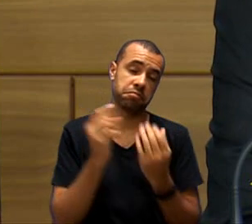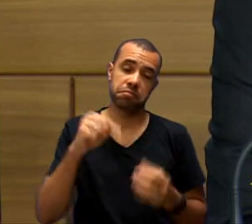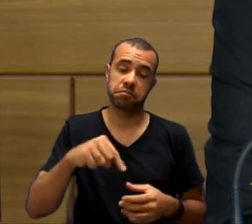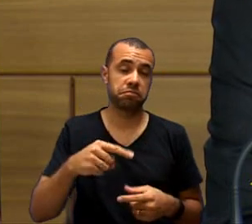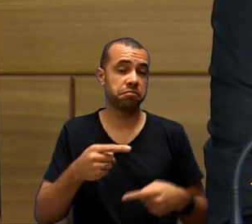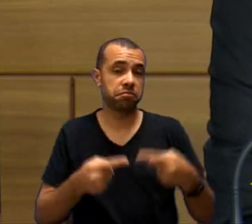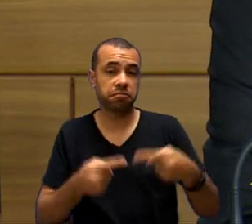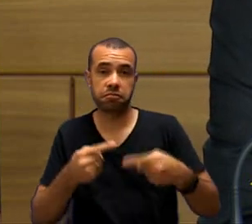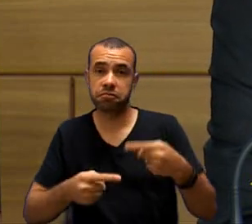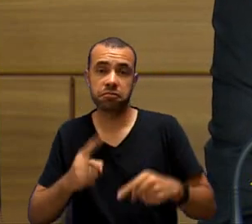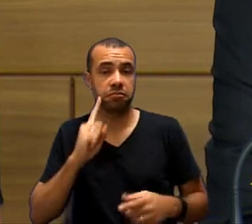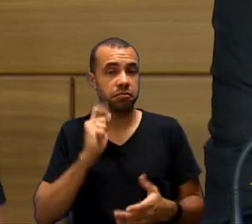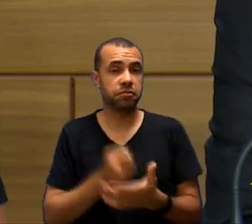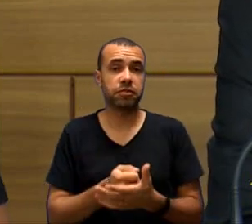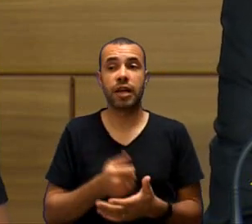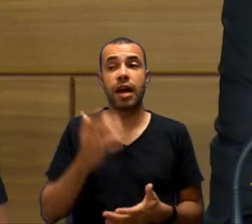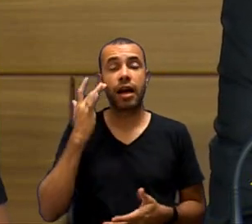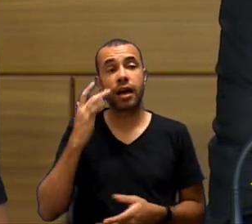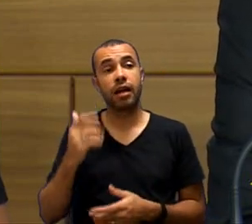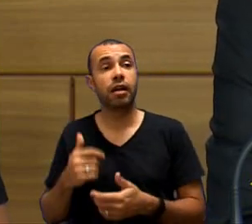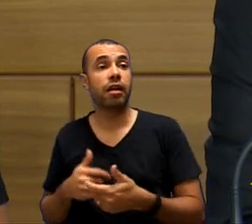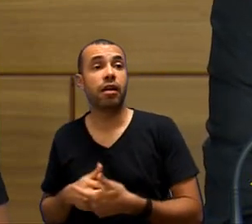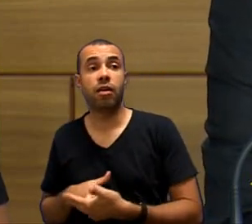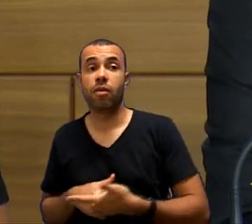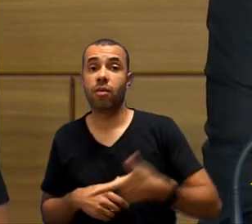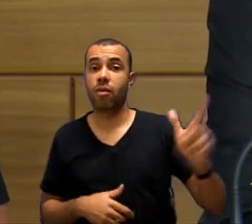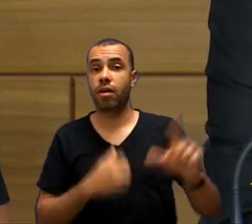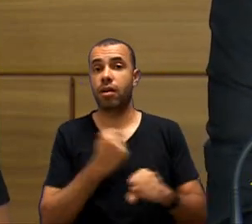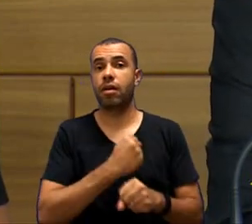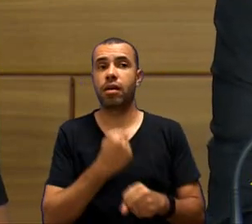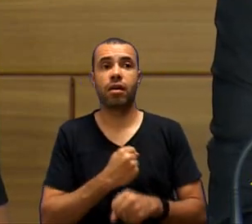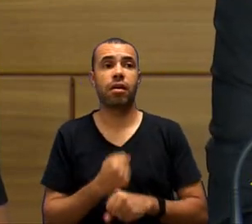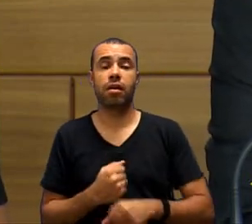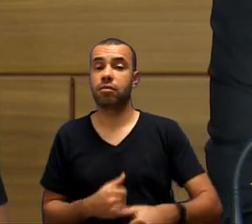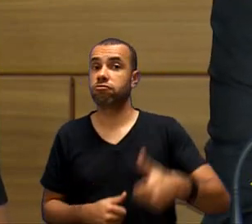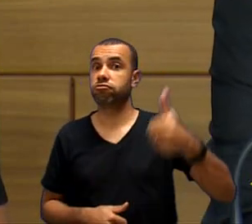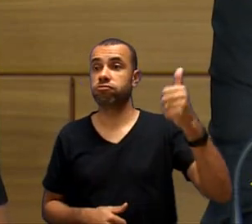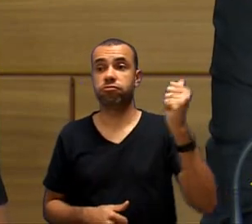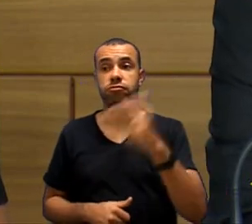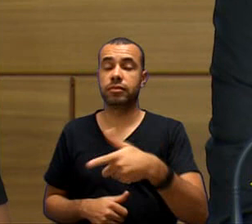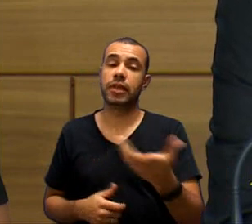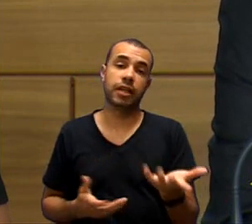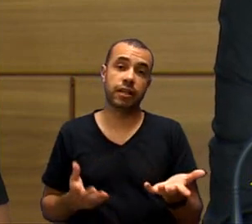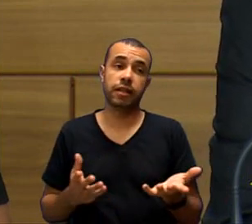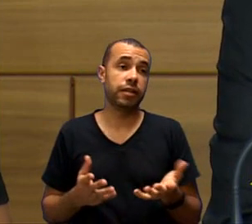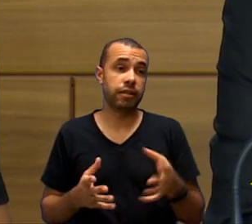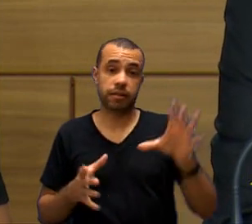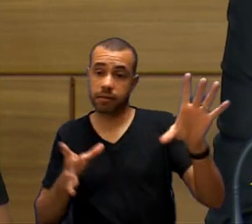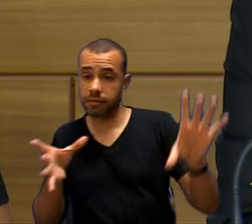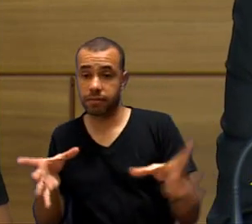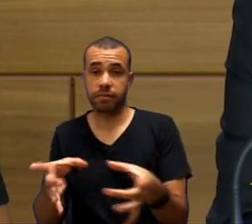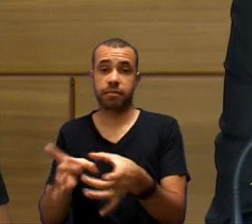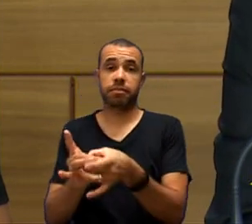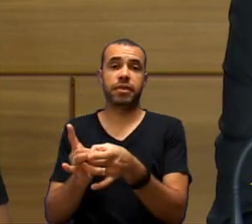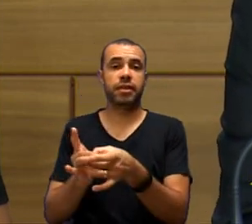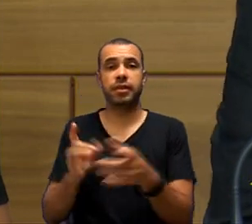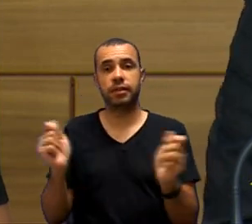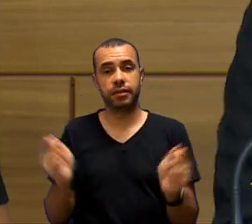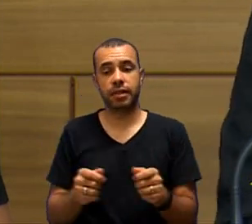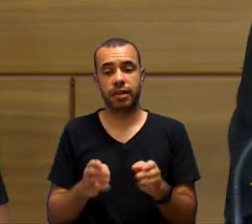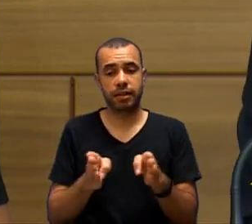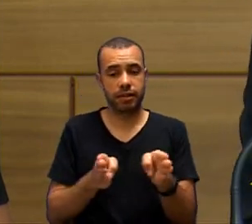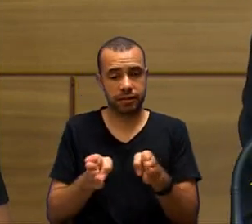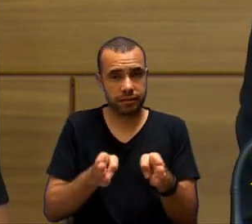sejam prioritárias e que a Serim está aberta para discutir essas obras e, muitas vezes, incluí-la dentro do programa.